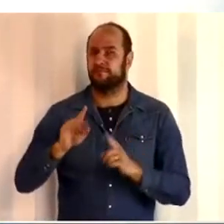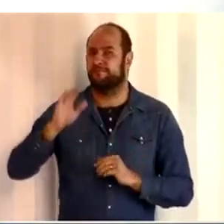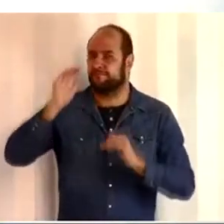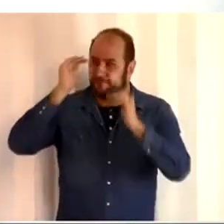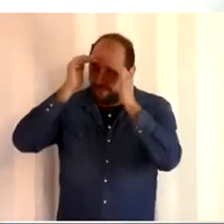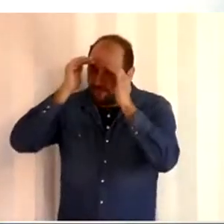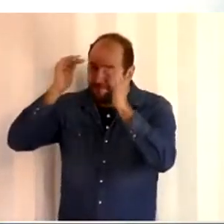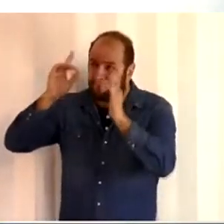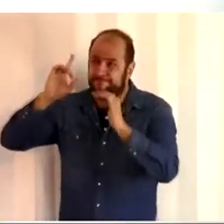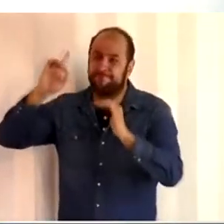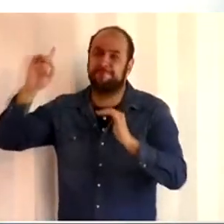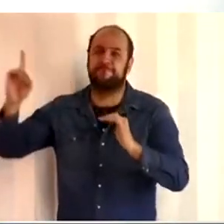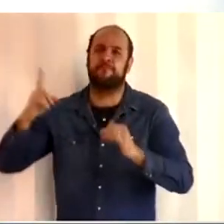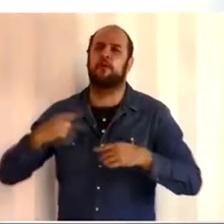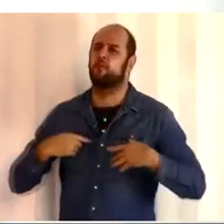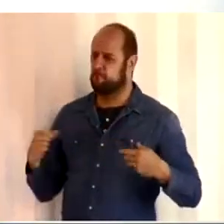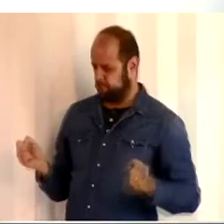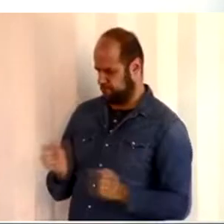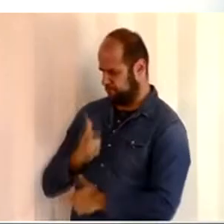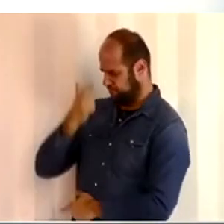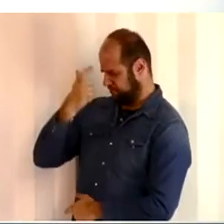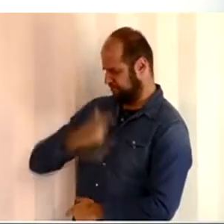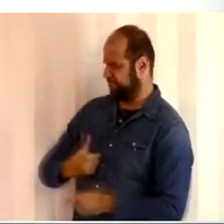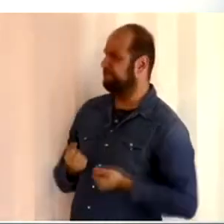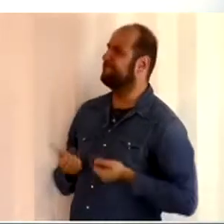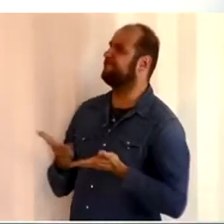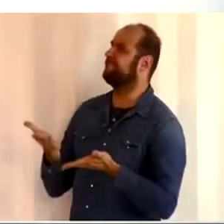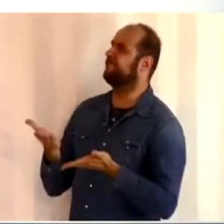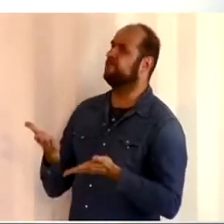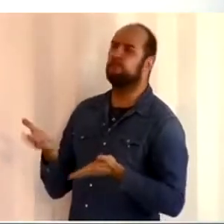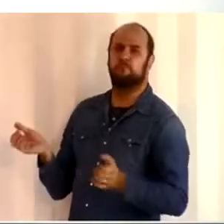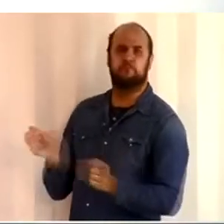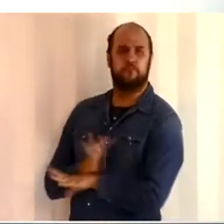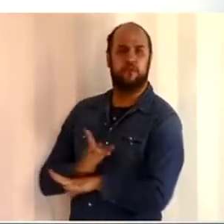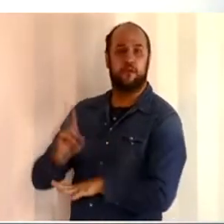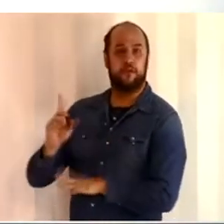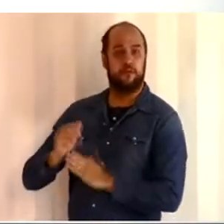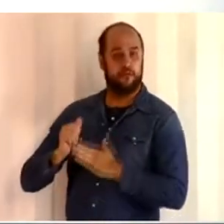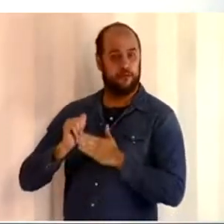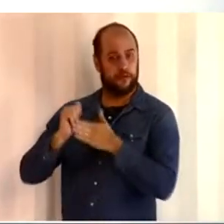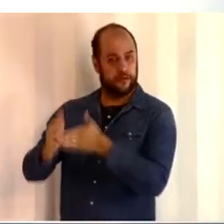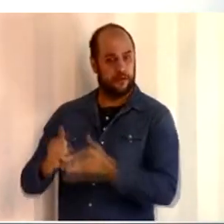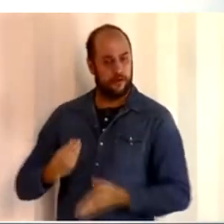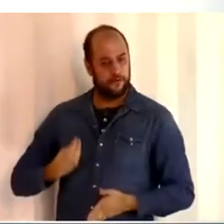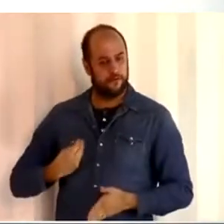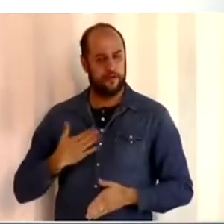aqui, Senhor, eu vou. Porque é o Senhor que está guiando a minha história, o Senhor é que está me dirigindo.